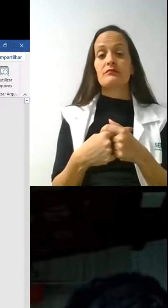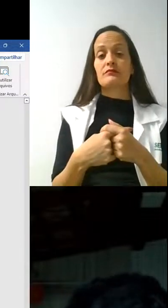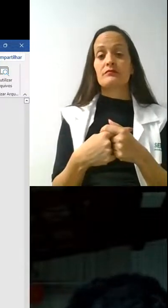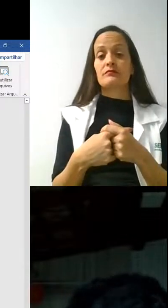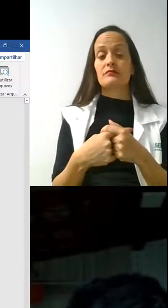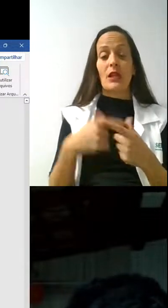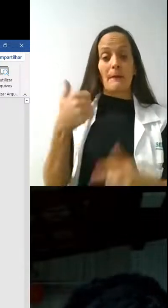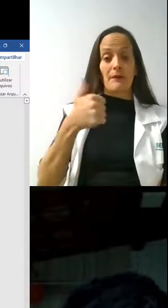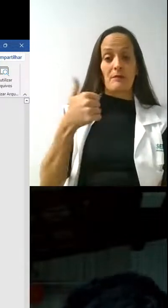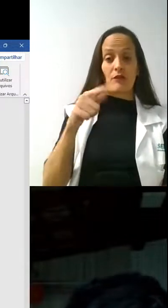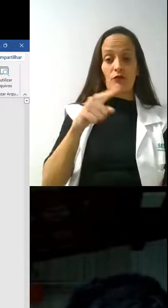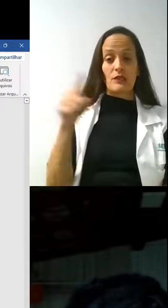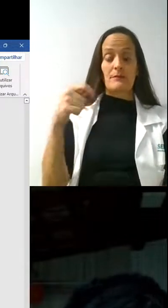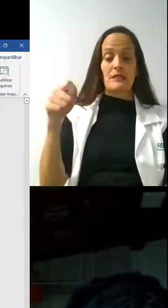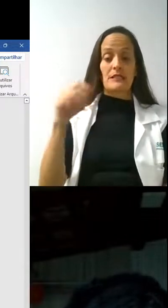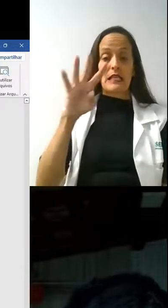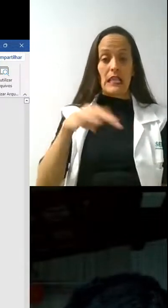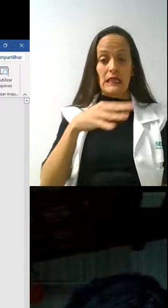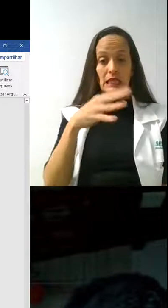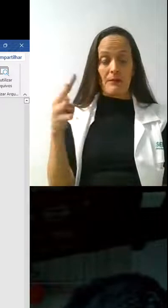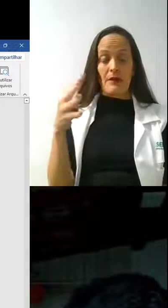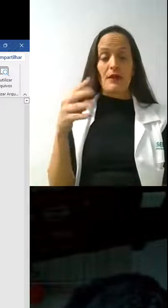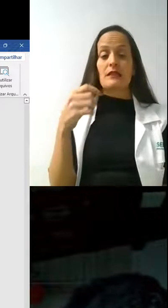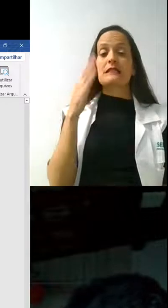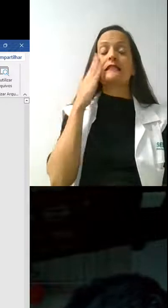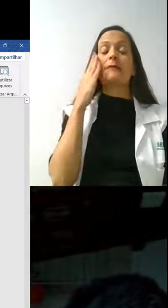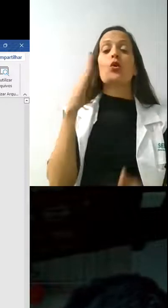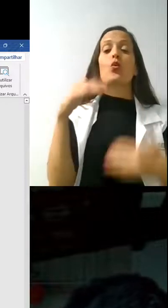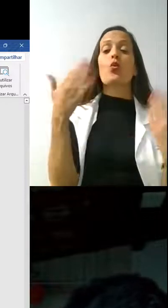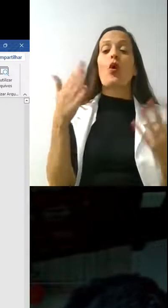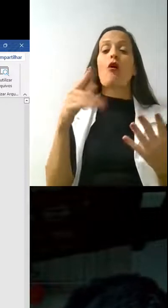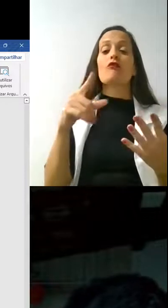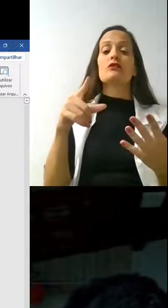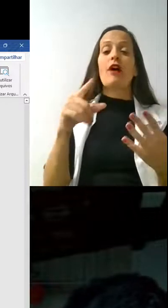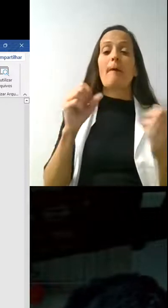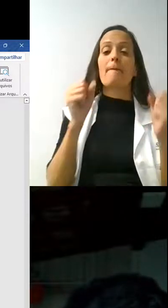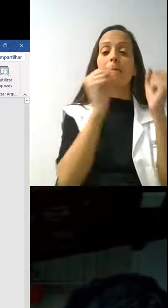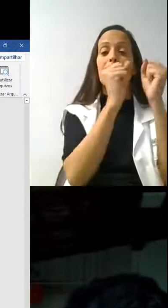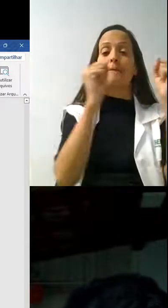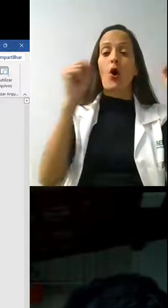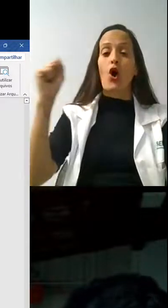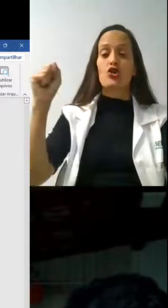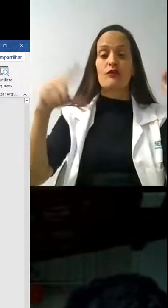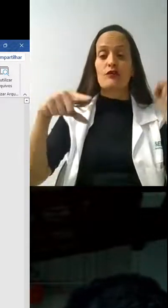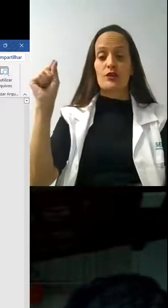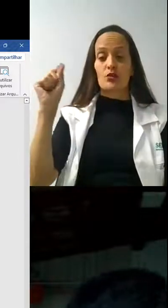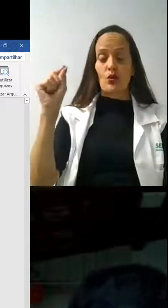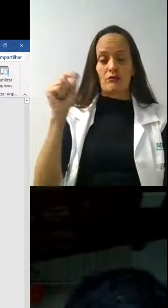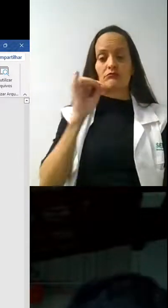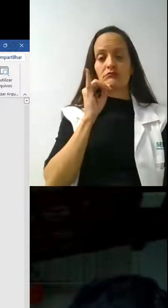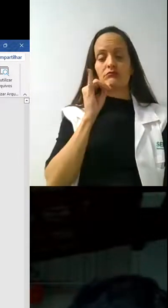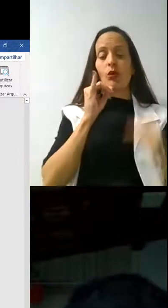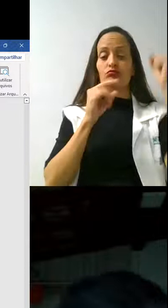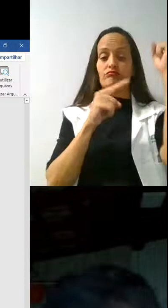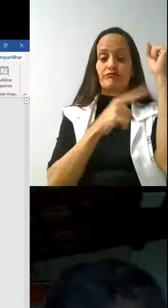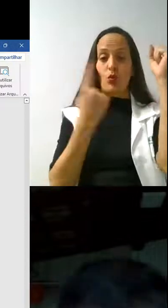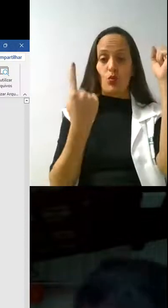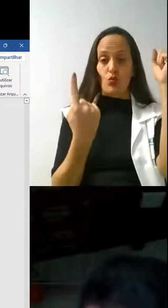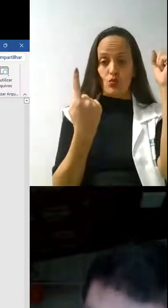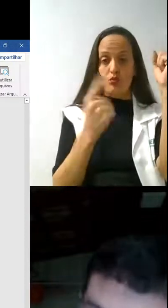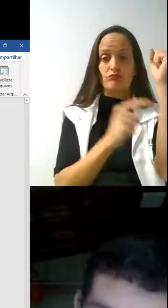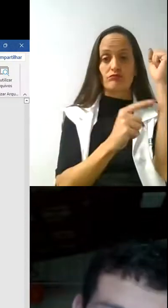vai analisar, né? Então, o local que a gente vai fazer a intervenção aqui, no caso, é o poste número 1, certo?